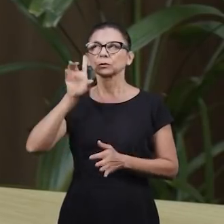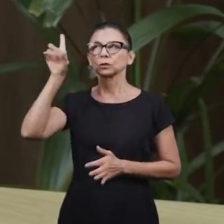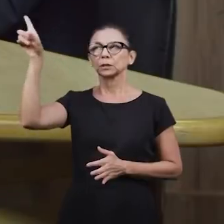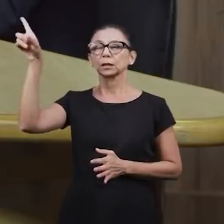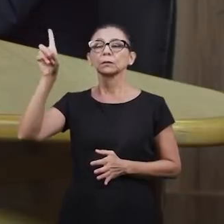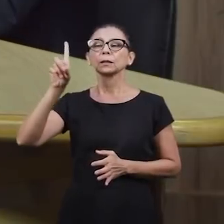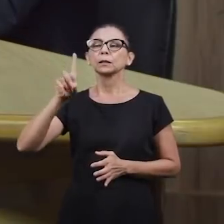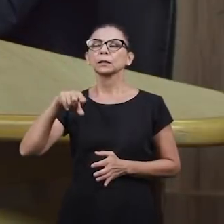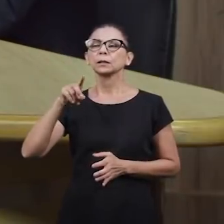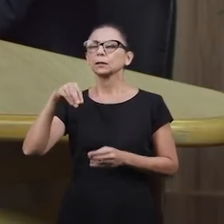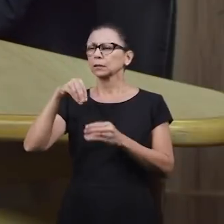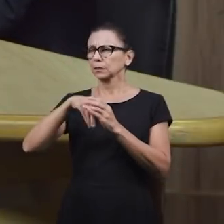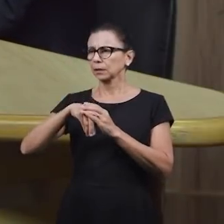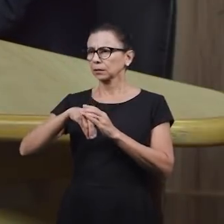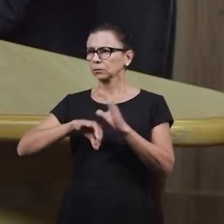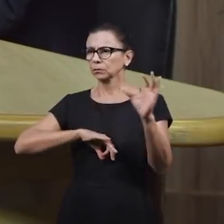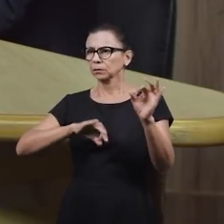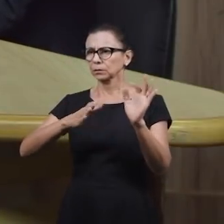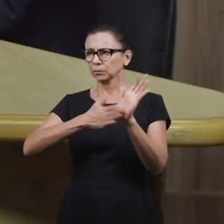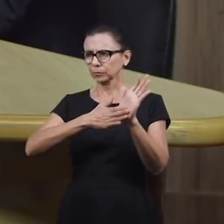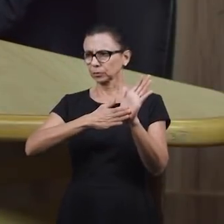desse projeto, naturalmente que a gente